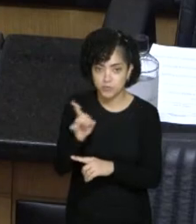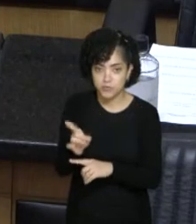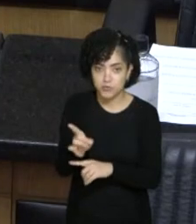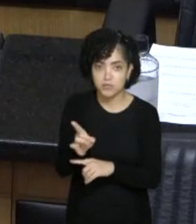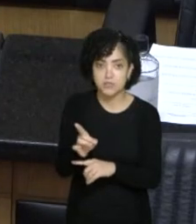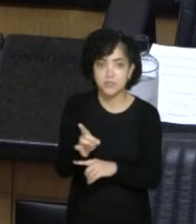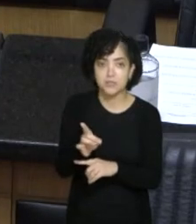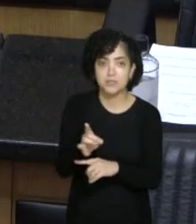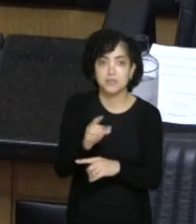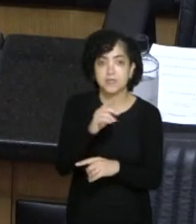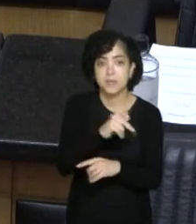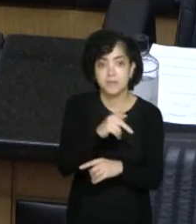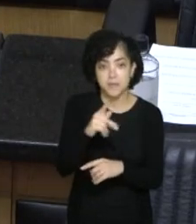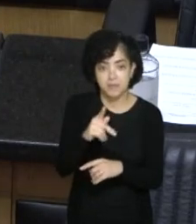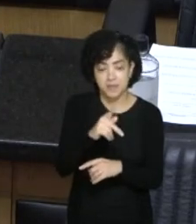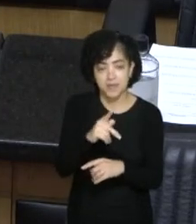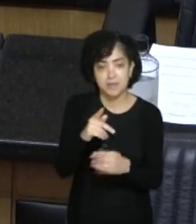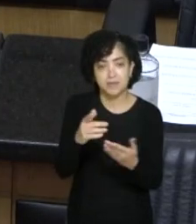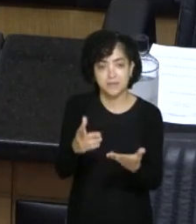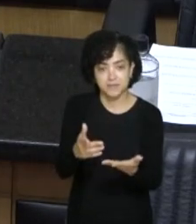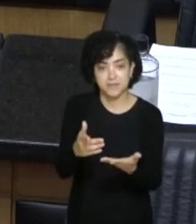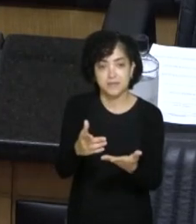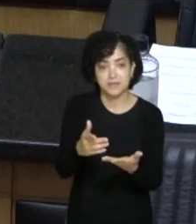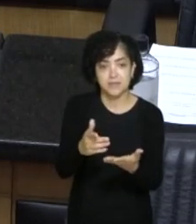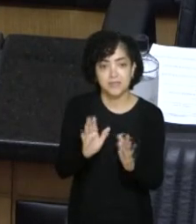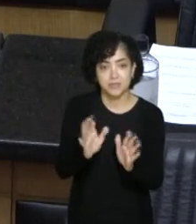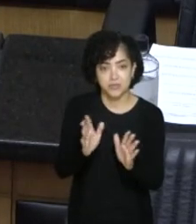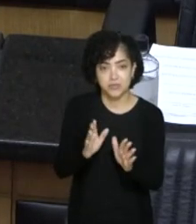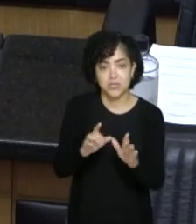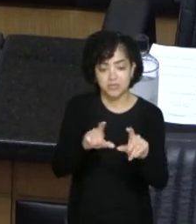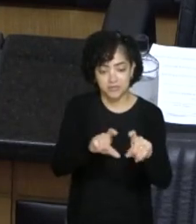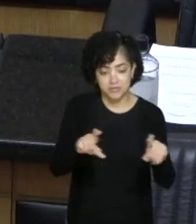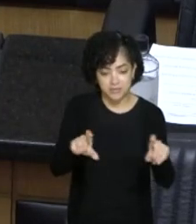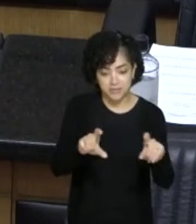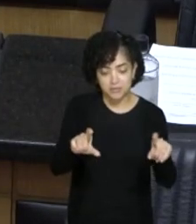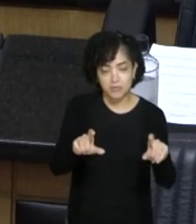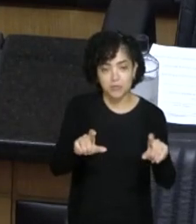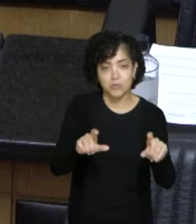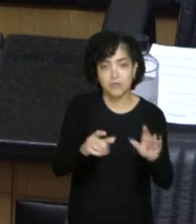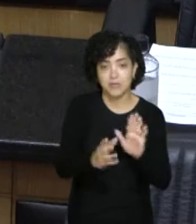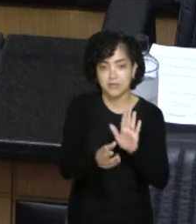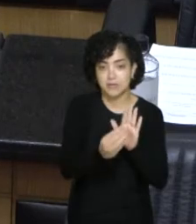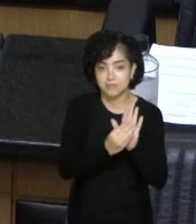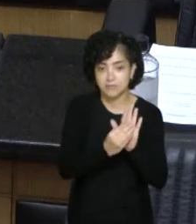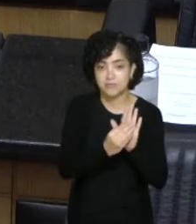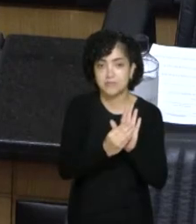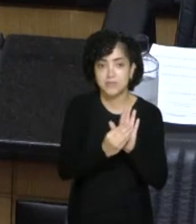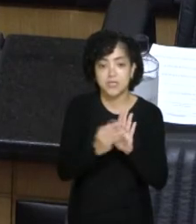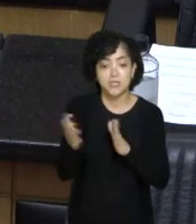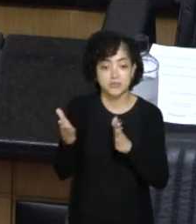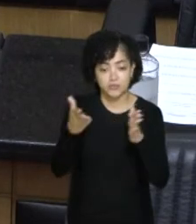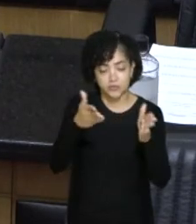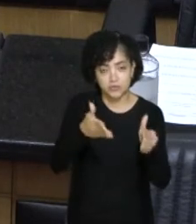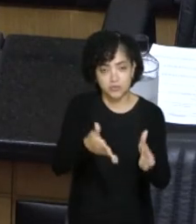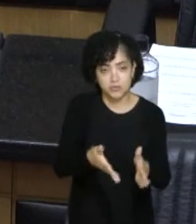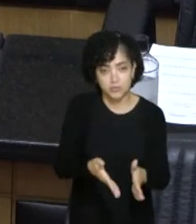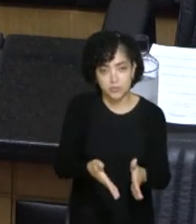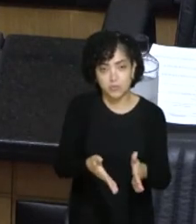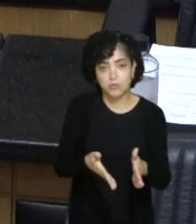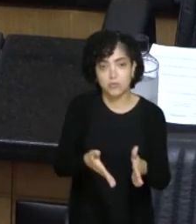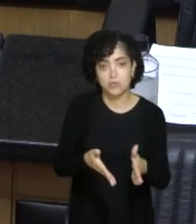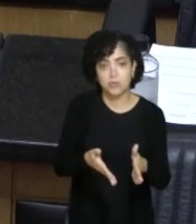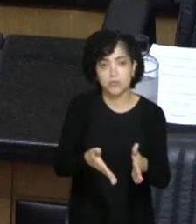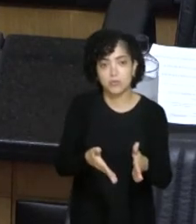do PP, seja bem-vindo aqui, a sua placa já está aqui colocada. Né, e o senhor já chega aqui com